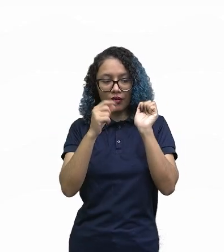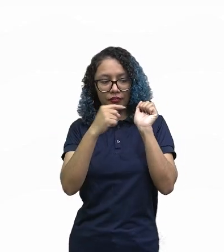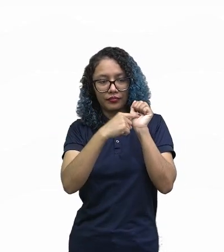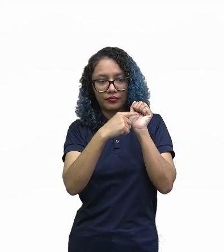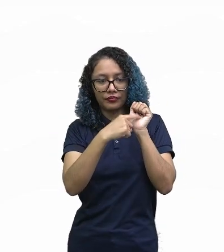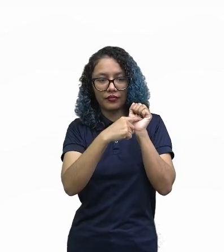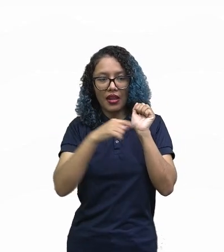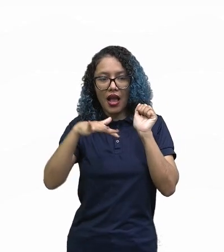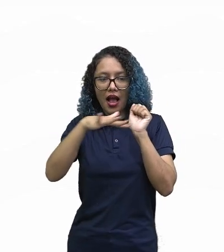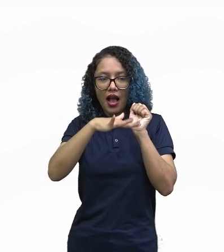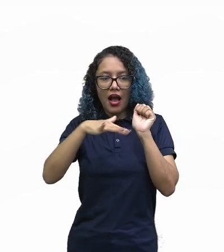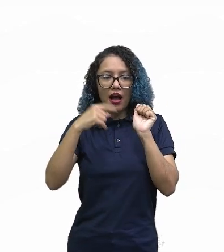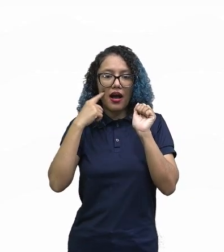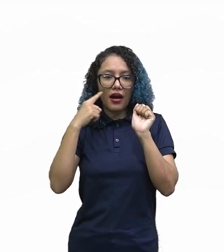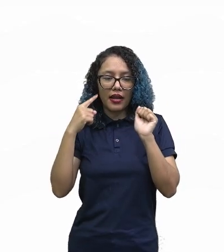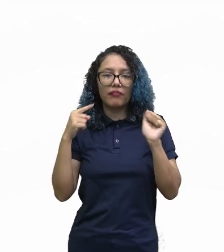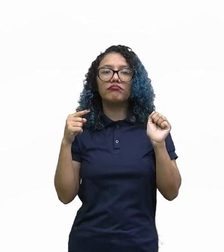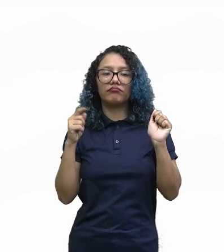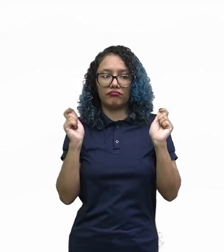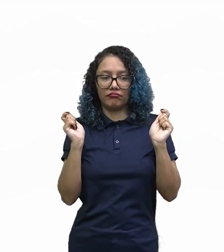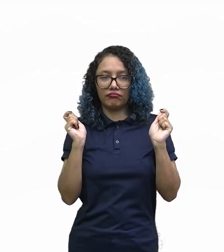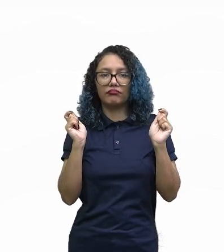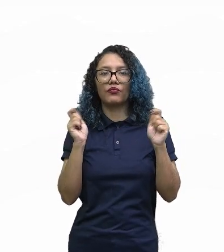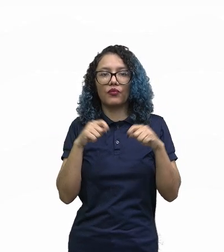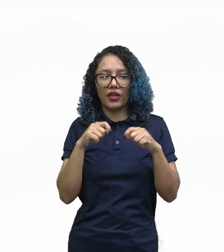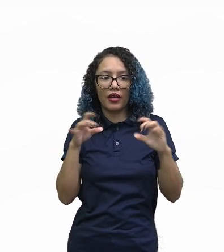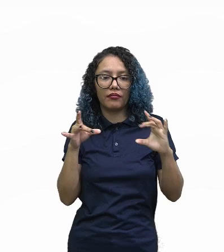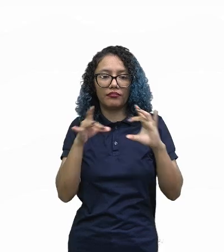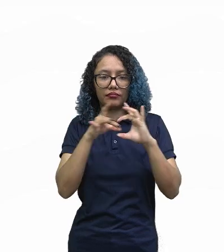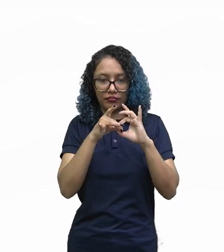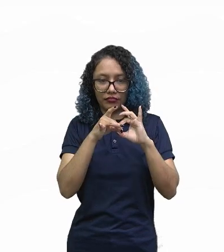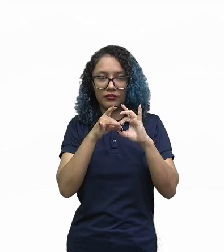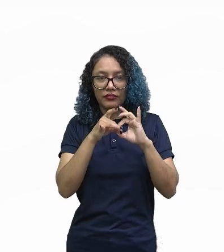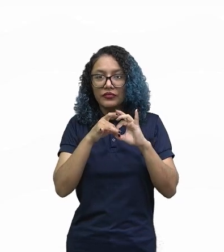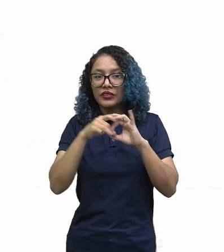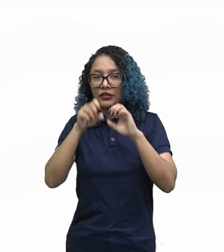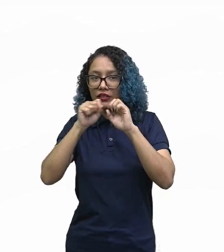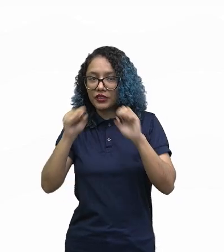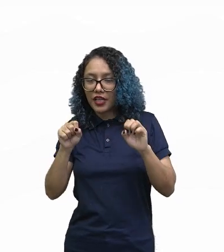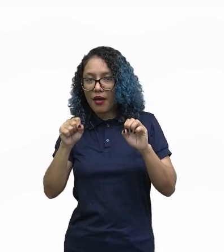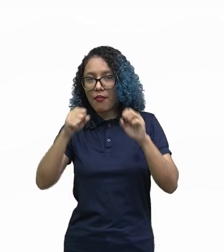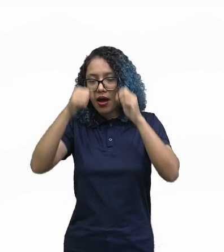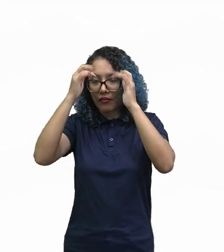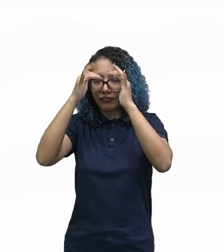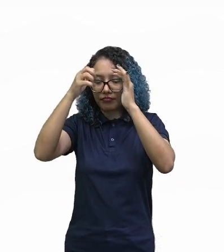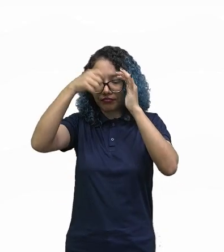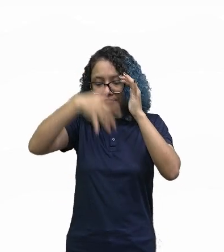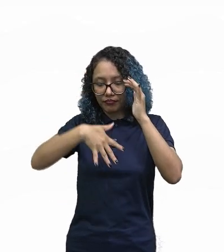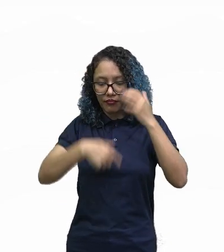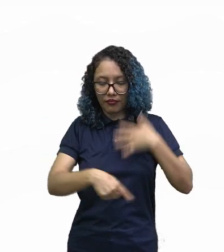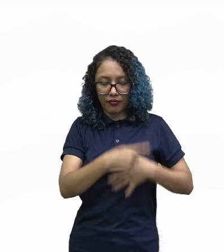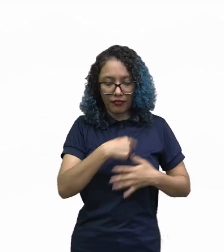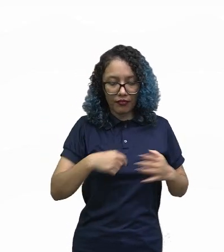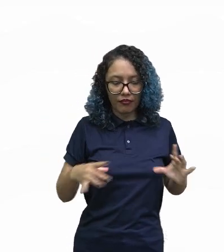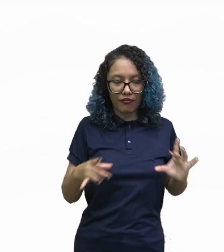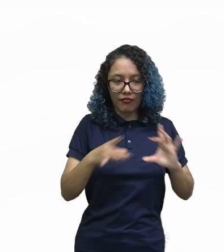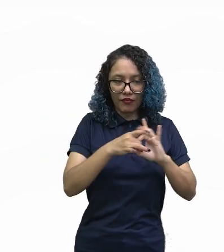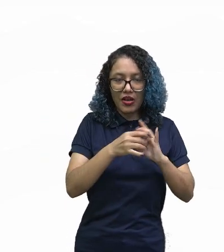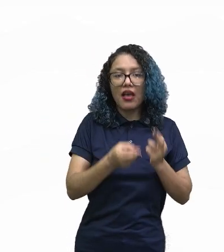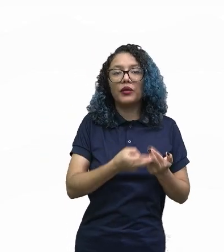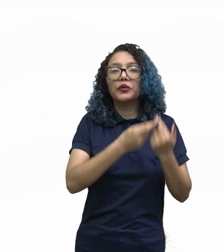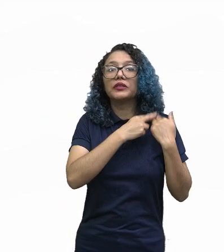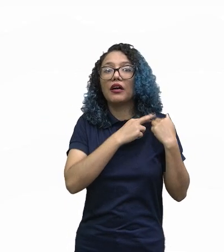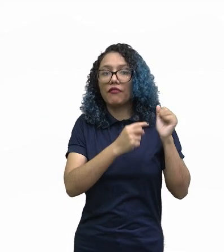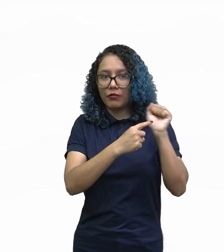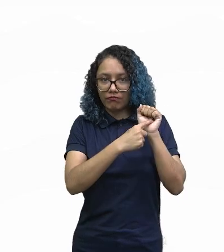que faz essa integração do sistema nervoso com o sistema endócrino, né? Então, aí a gente consegue observar também a